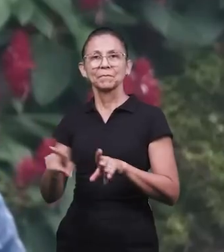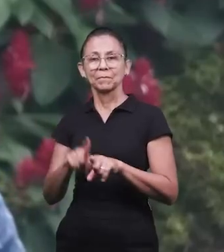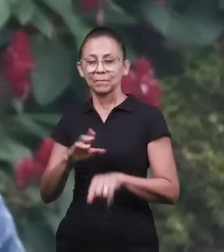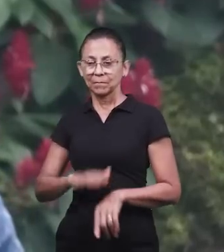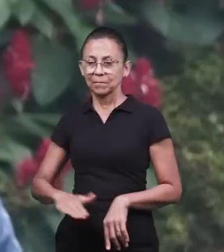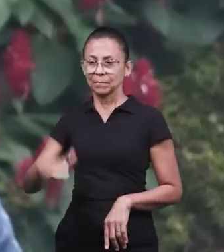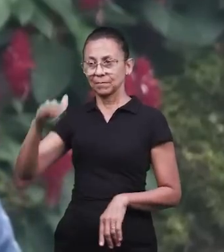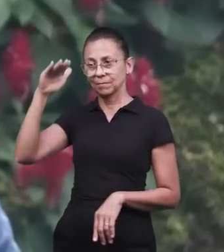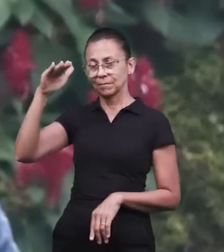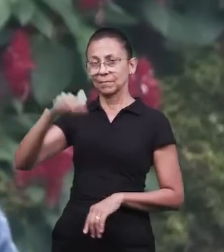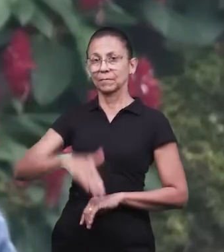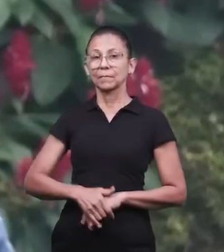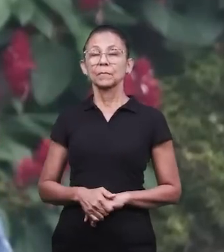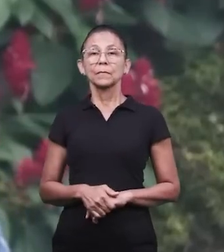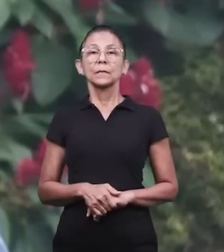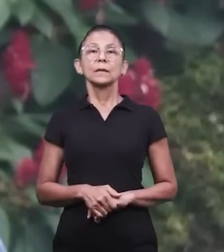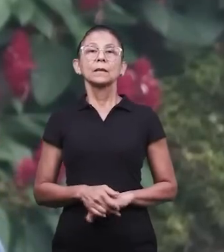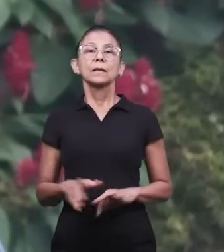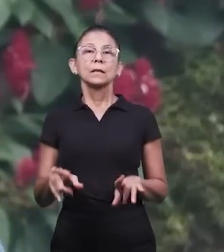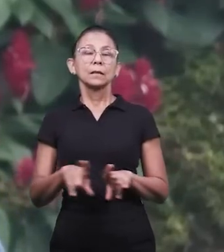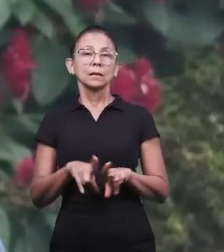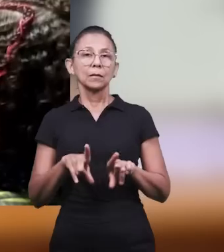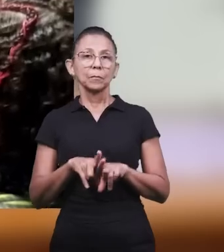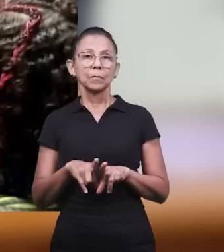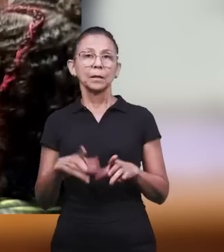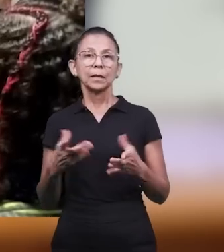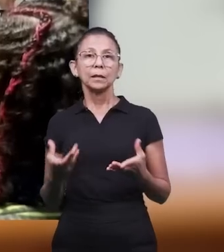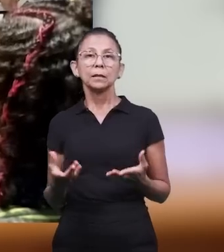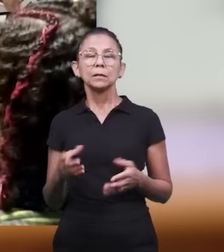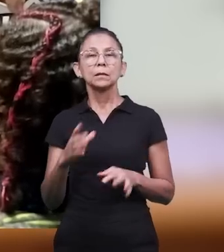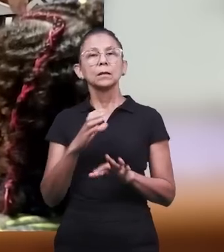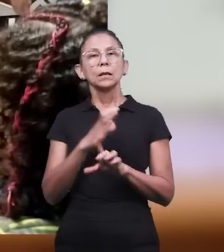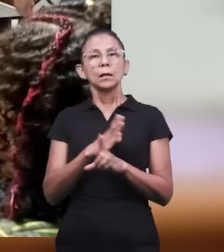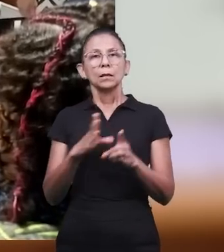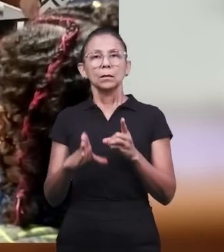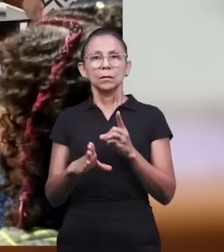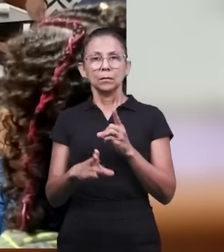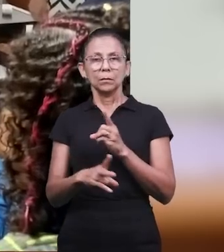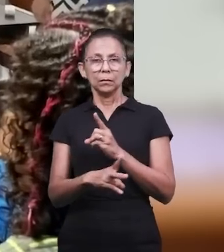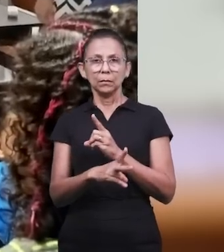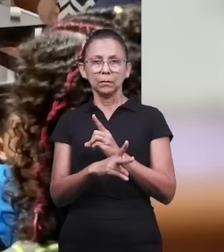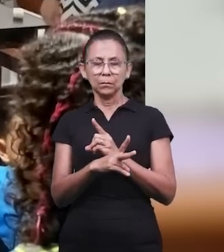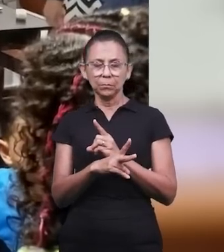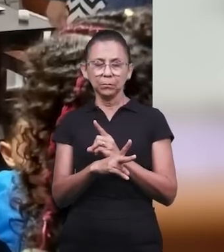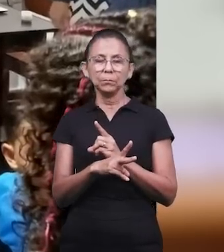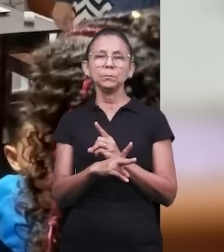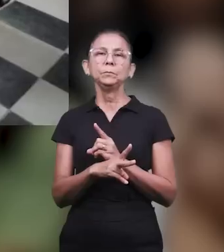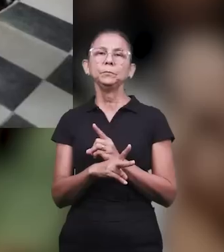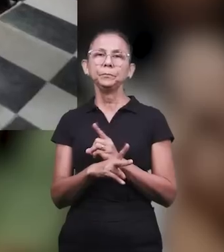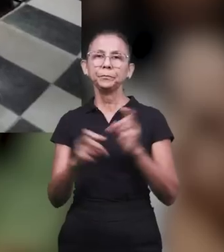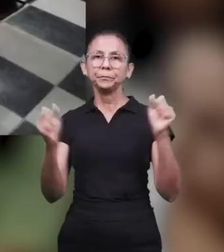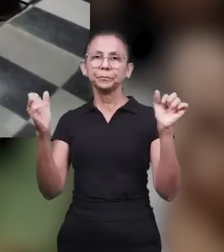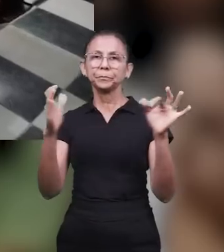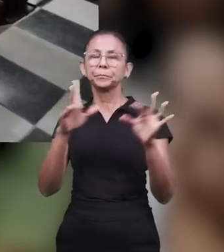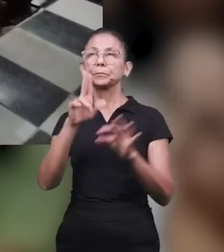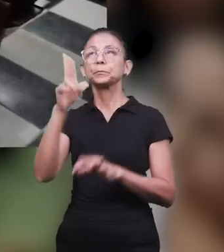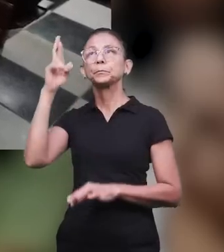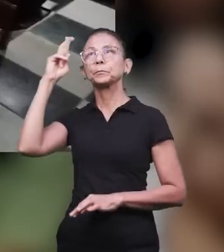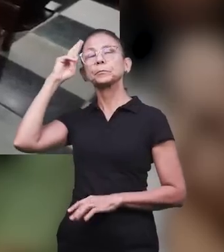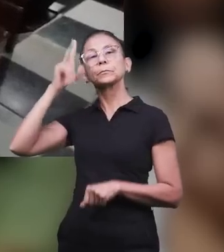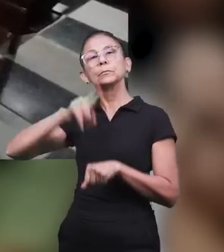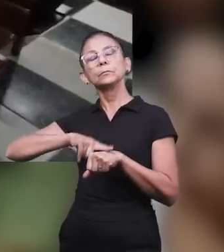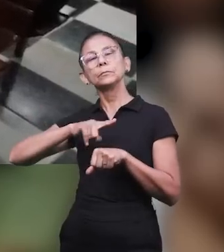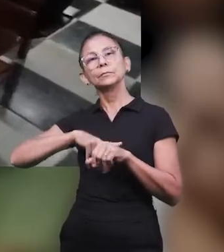também tivemos, em fechamento da nossa participação, tivemos uma vigília de glorificação ali na ICM Parque das Garças, um momento ali